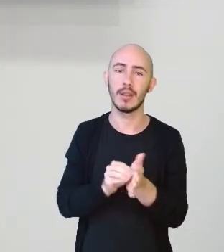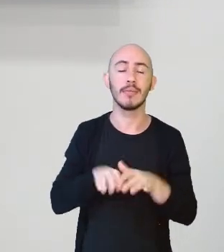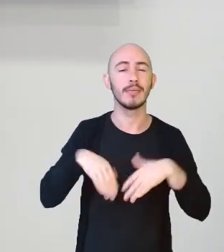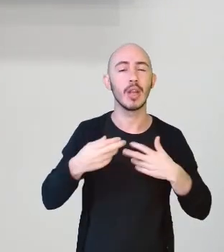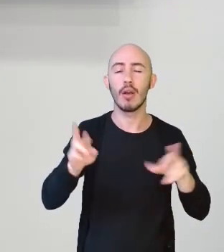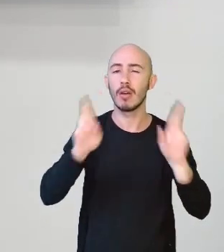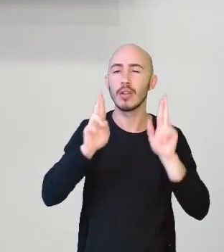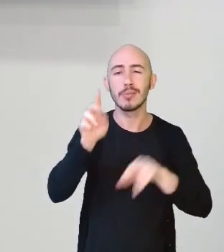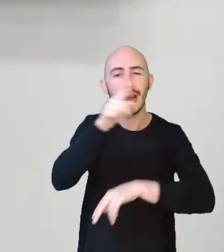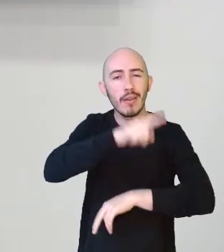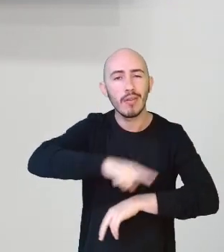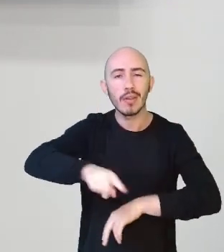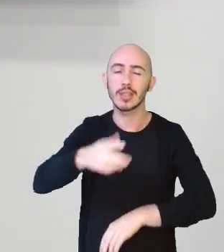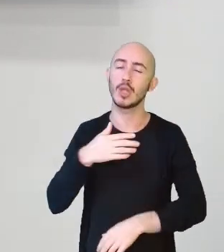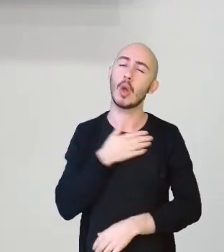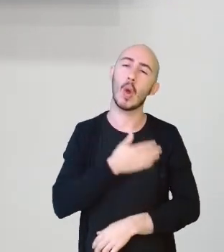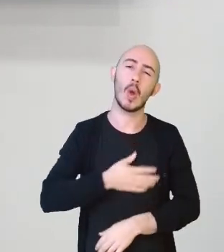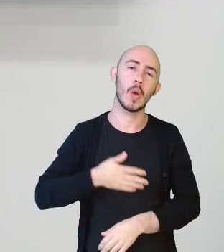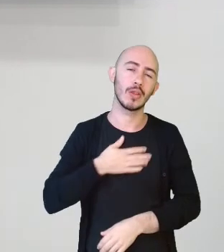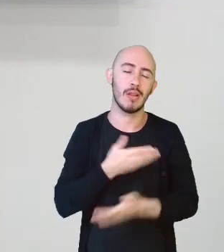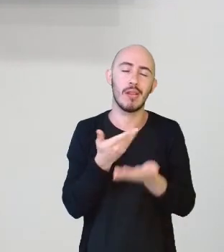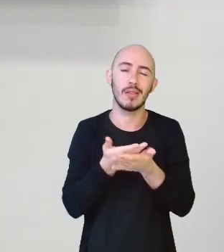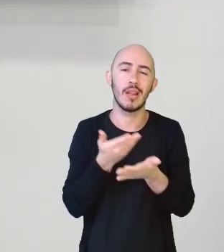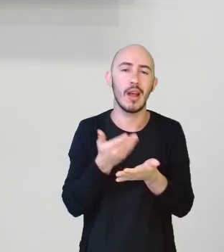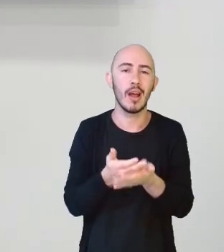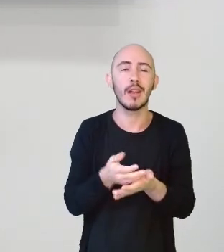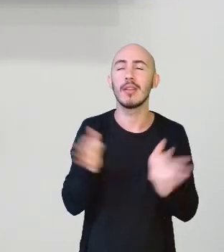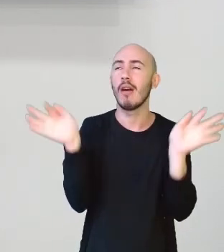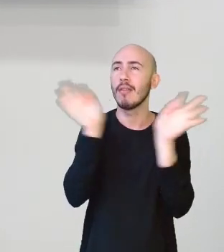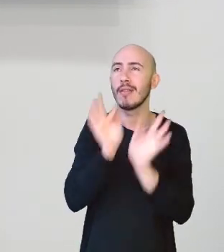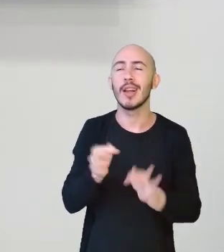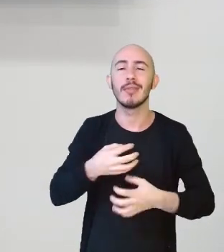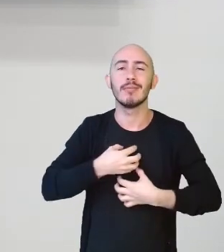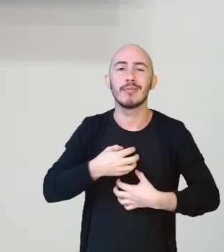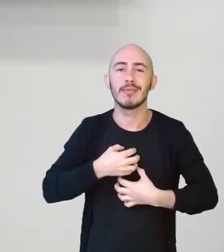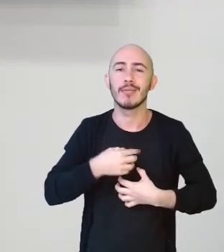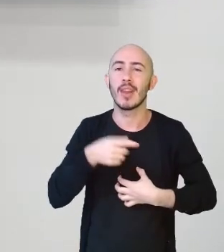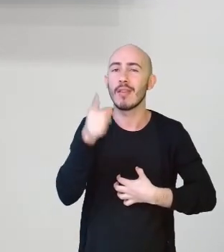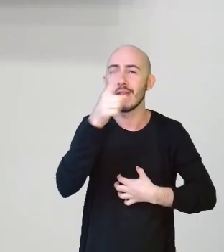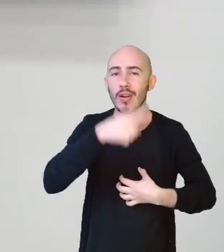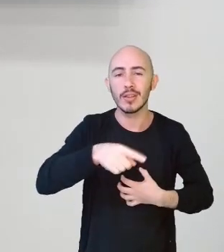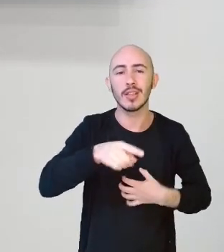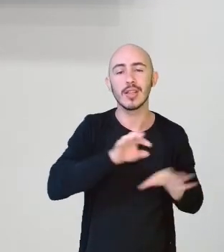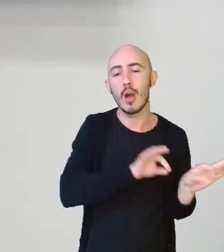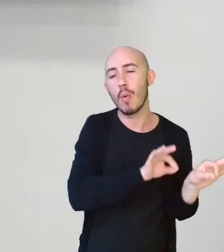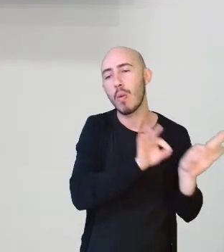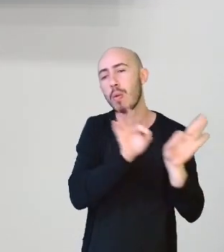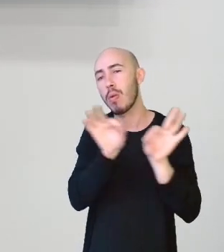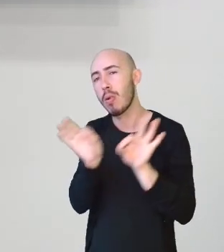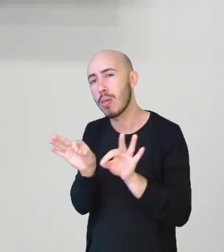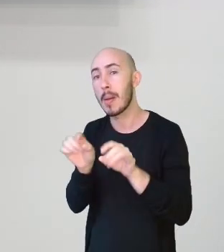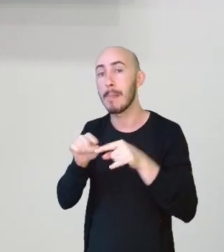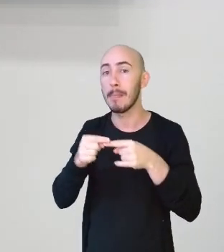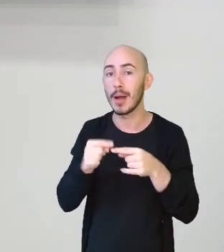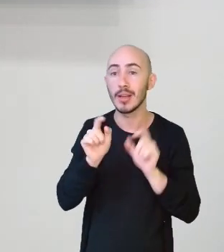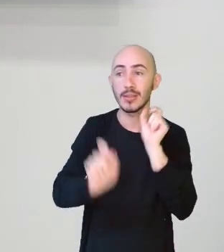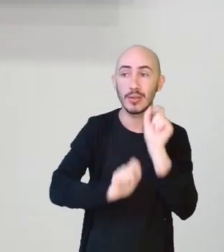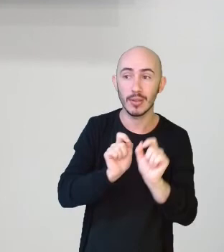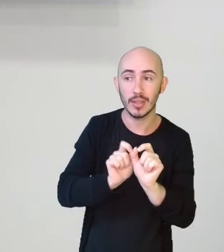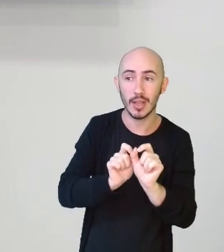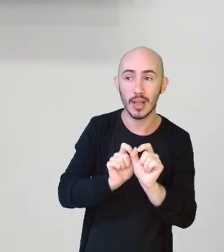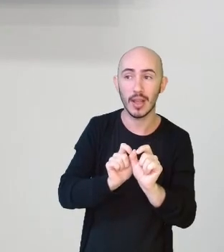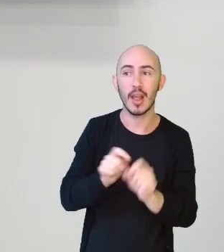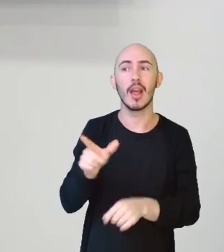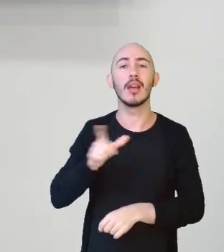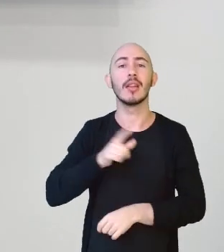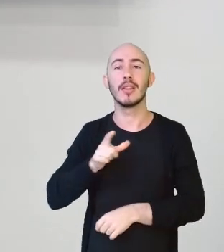espero demais que vocês tenham gostado. Fico muito feliz de vocês terem ficado até o finzinho, mas ainda não é o fim.